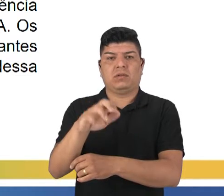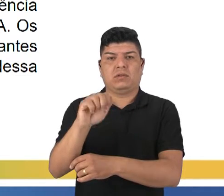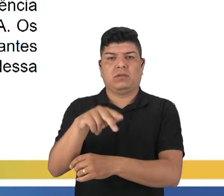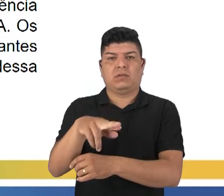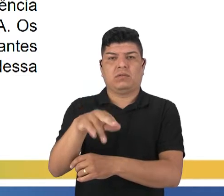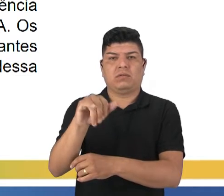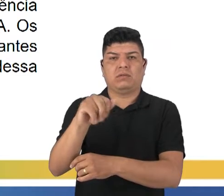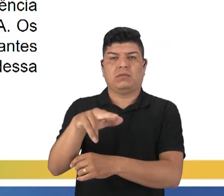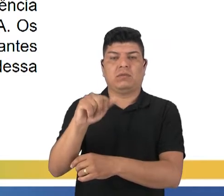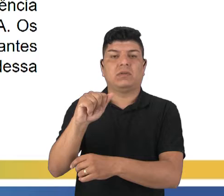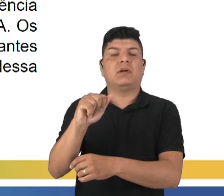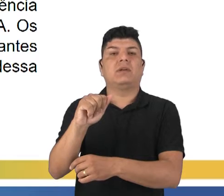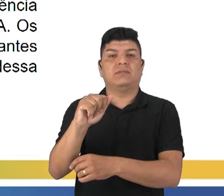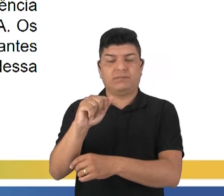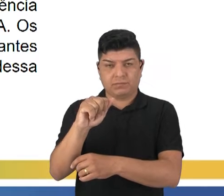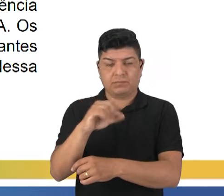uma